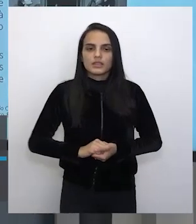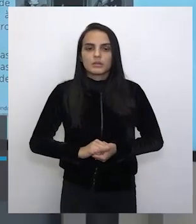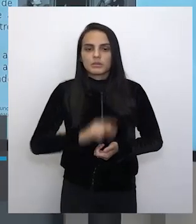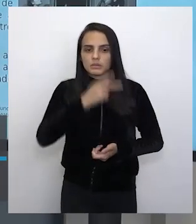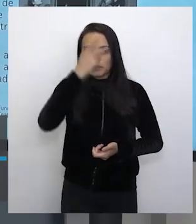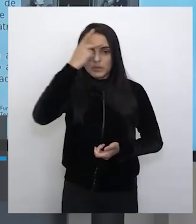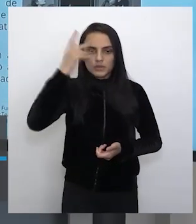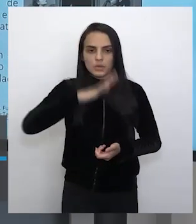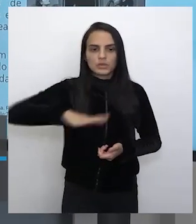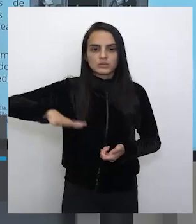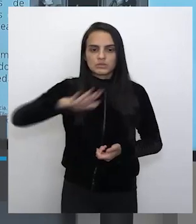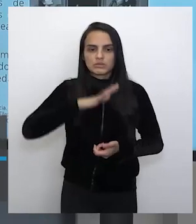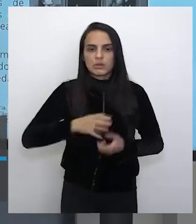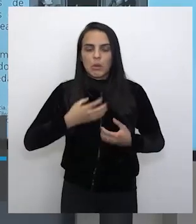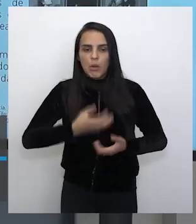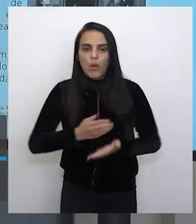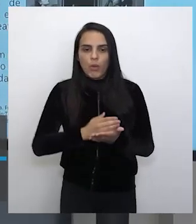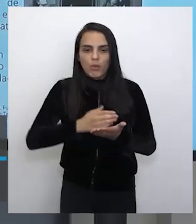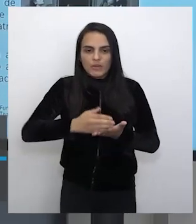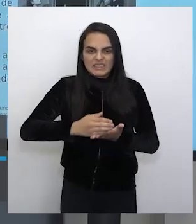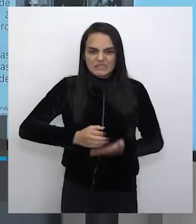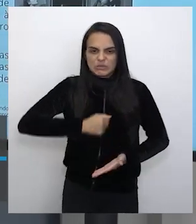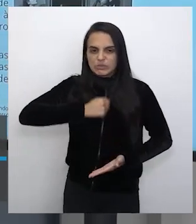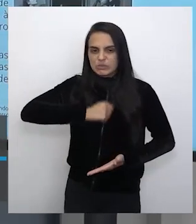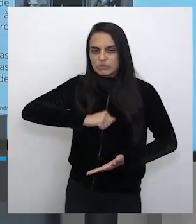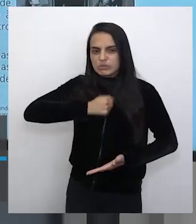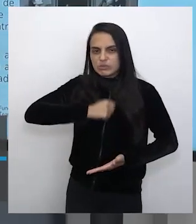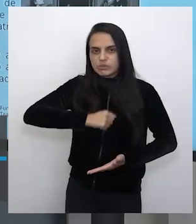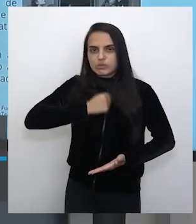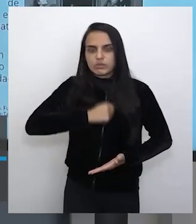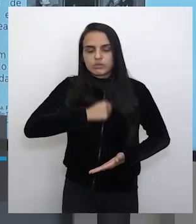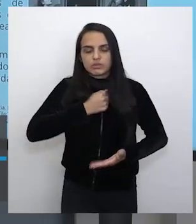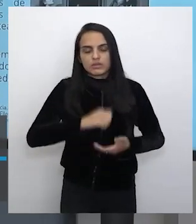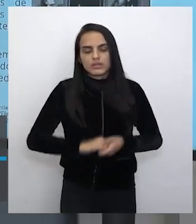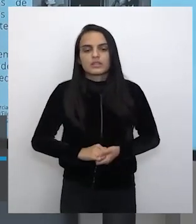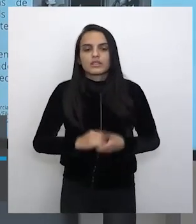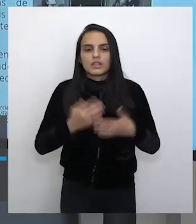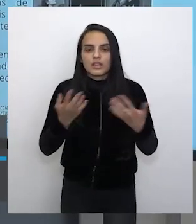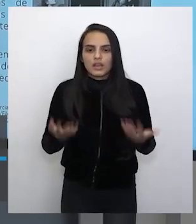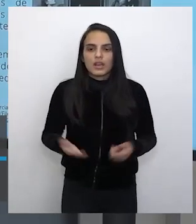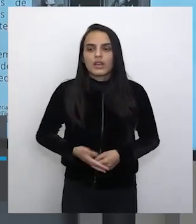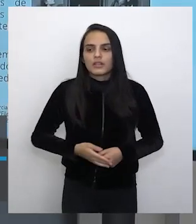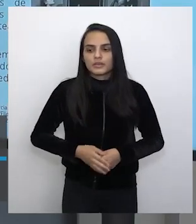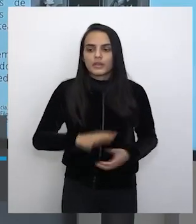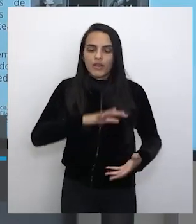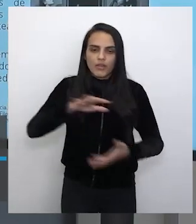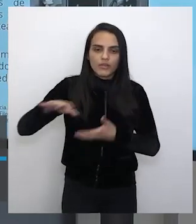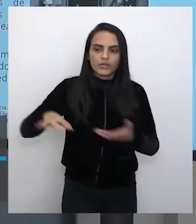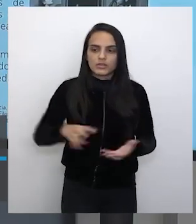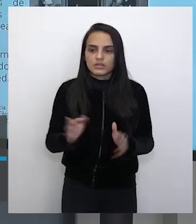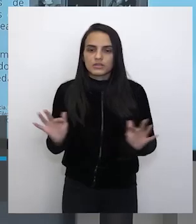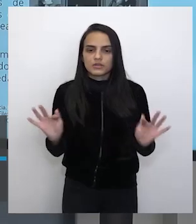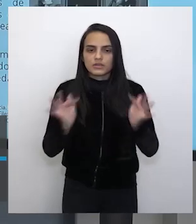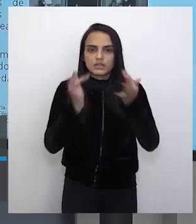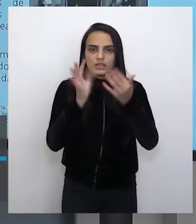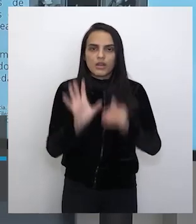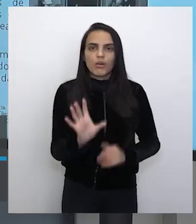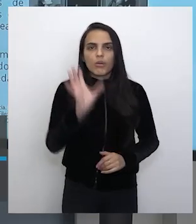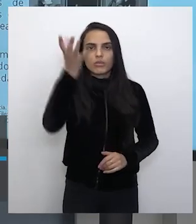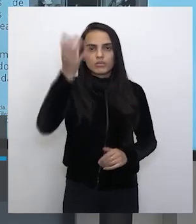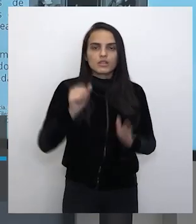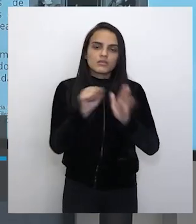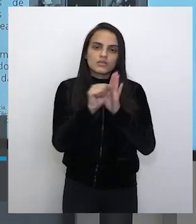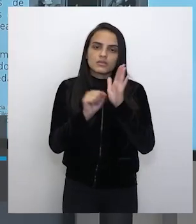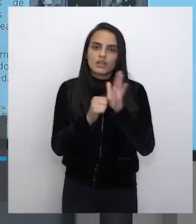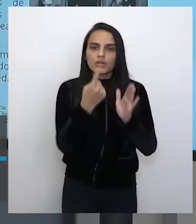muito irritado com essa questão, tá? E aí, né, a Revolução Francesa acontece e já no século XVIII,